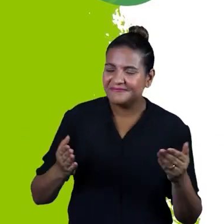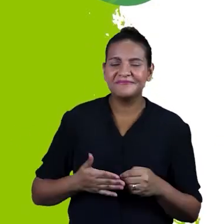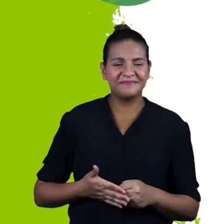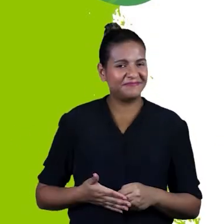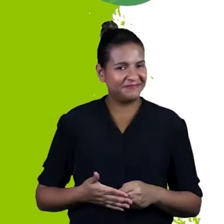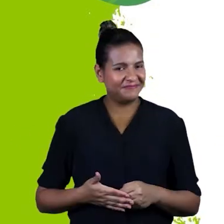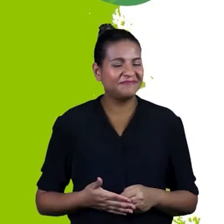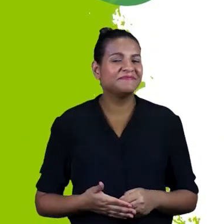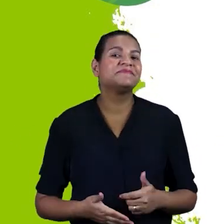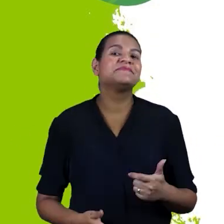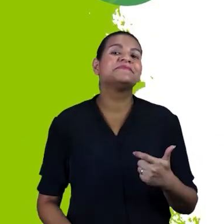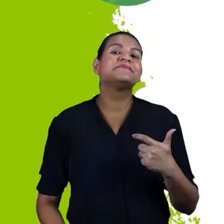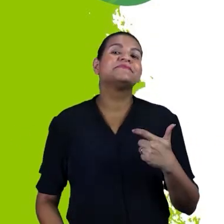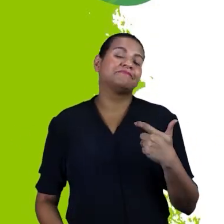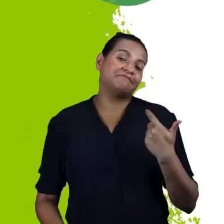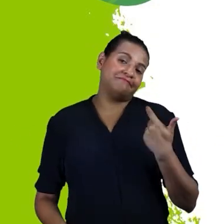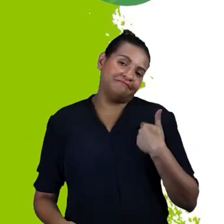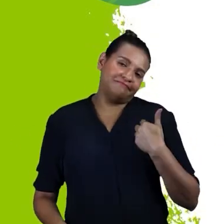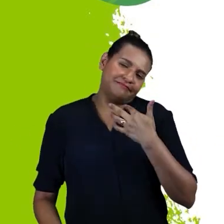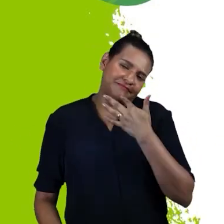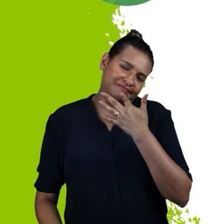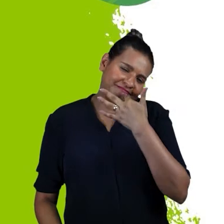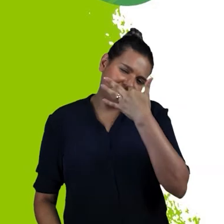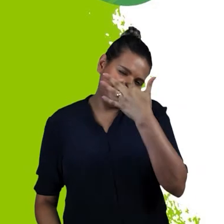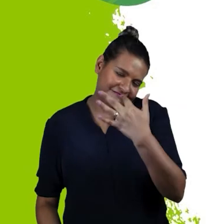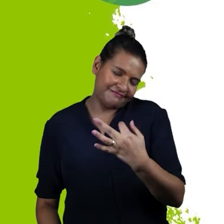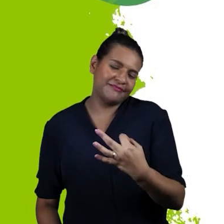mundo? Tem